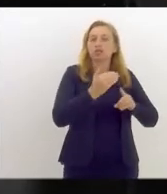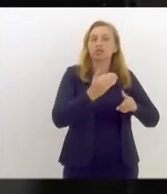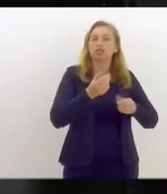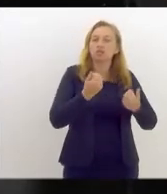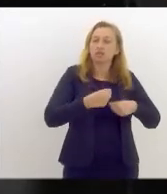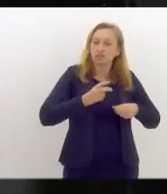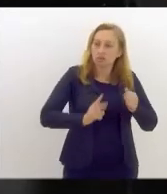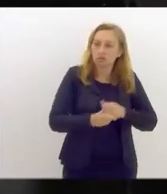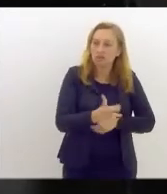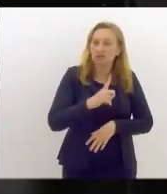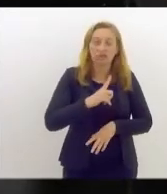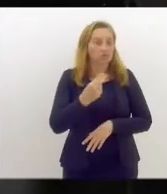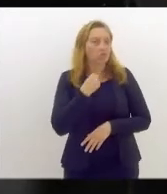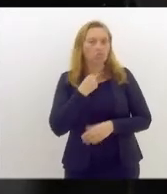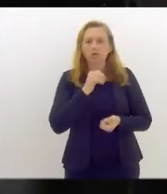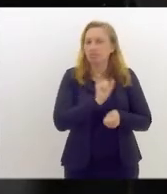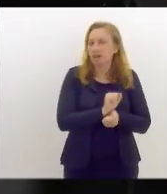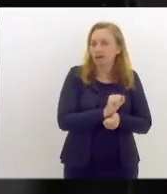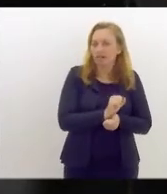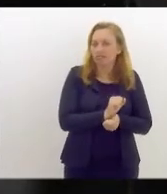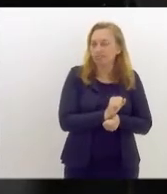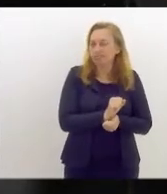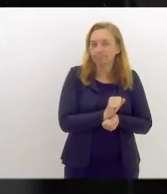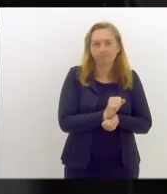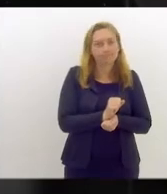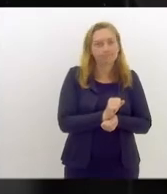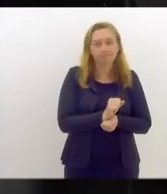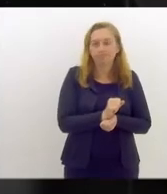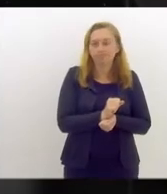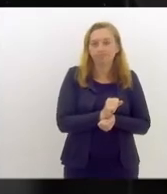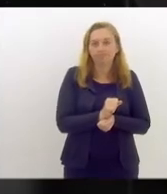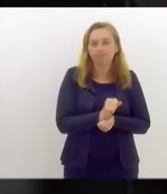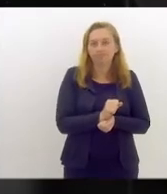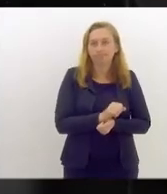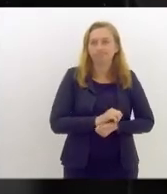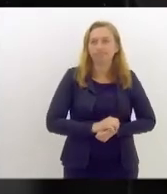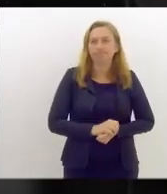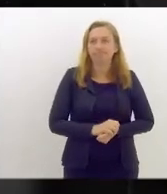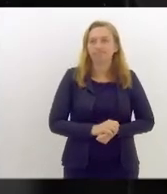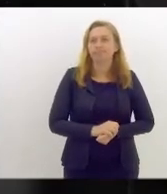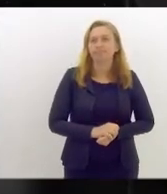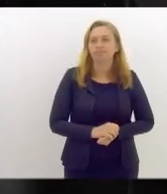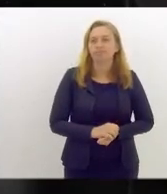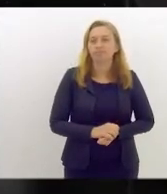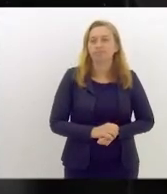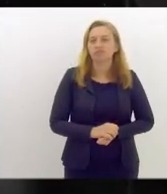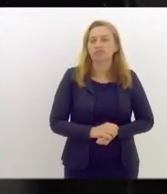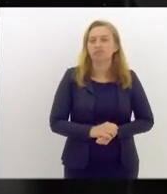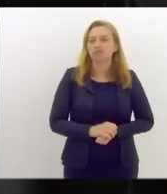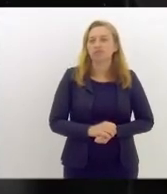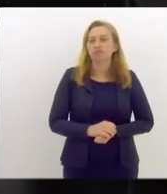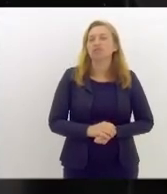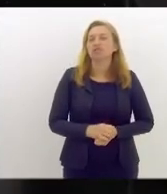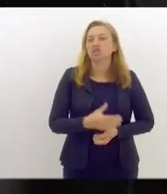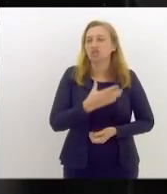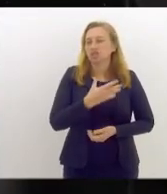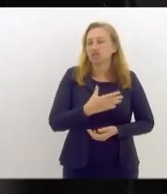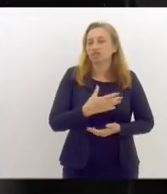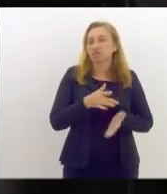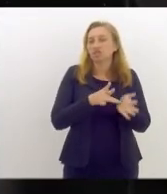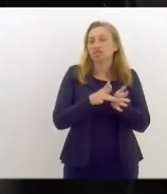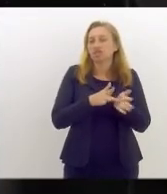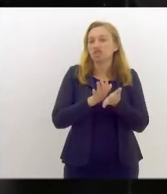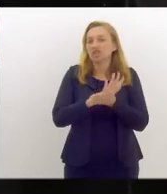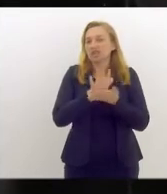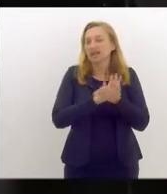se pode parar não se pode estacionar não se pode cruzar os braços como se nada